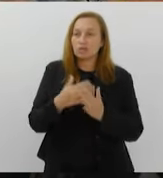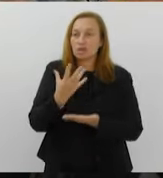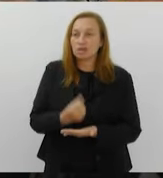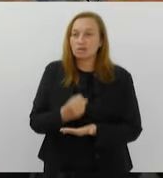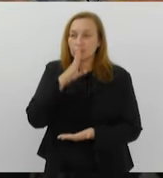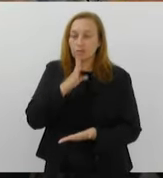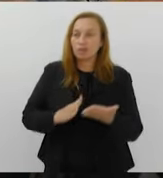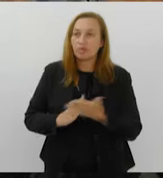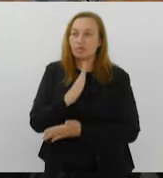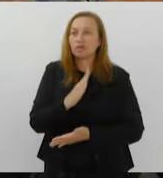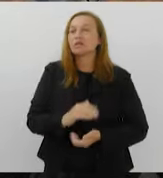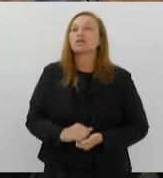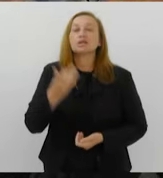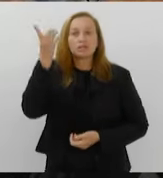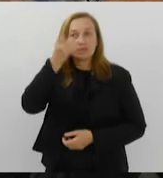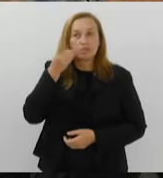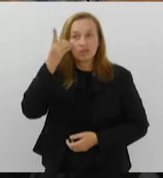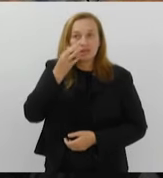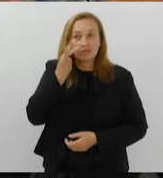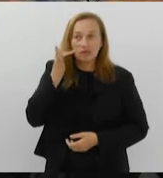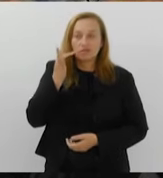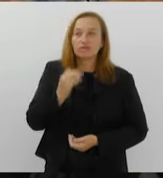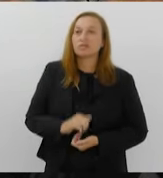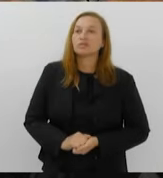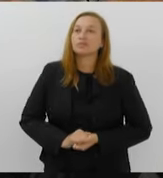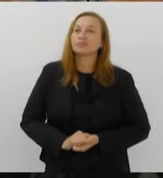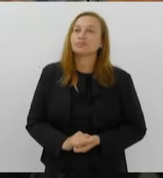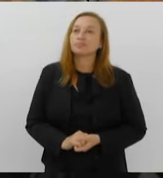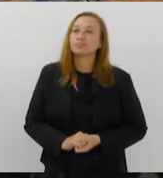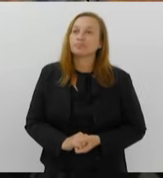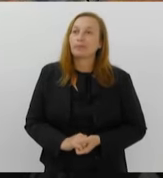estão. Aprovado. Deputado Flávio Serafini.